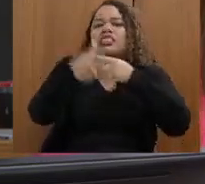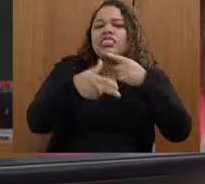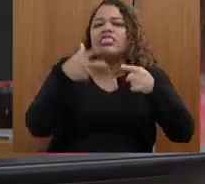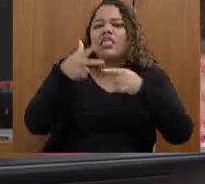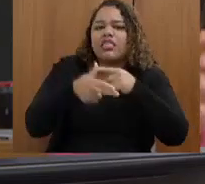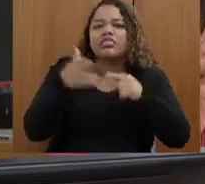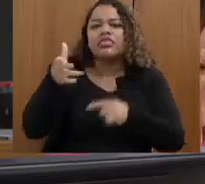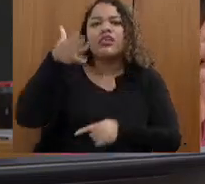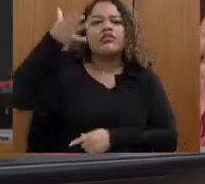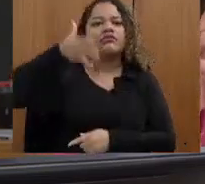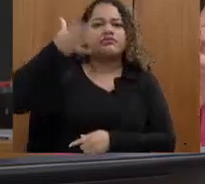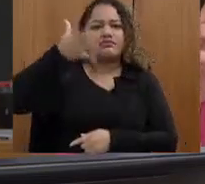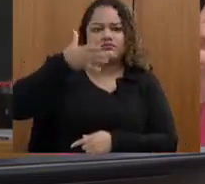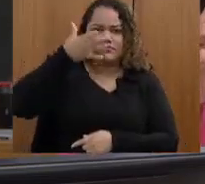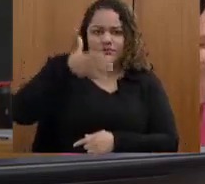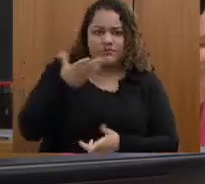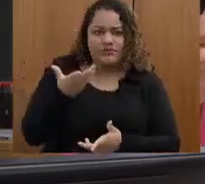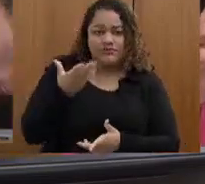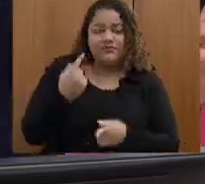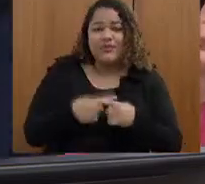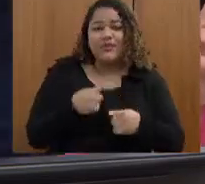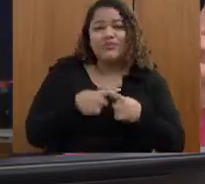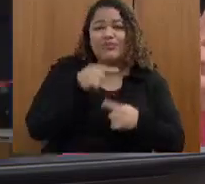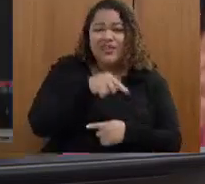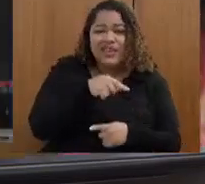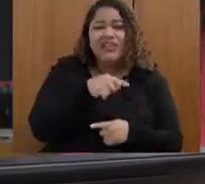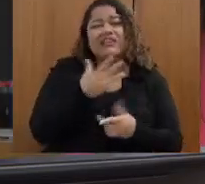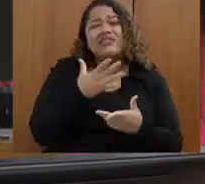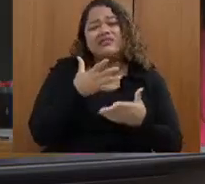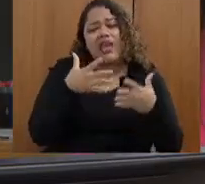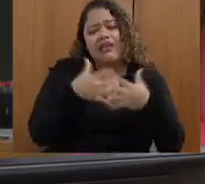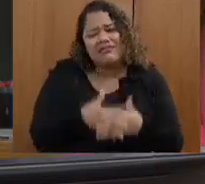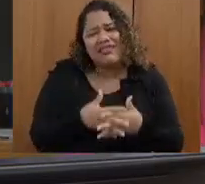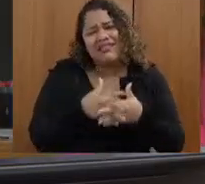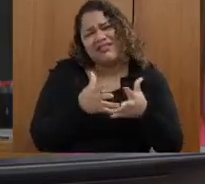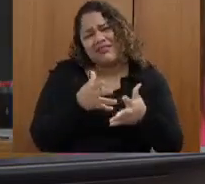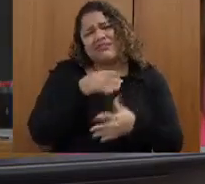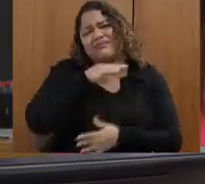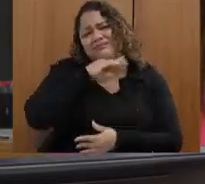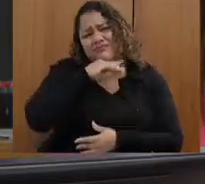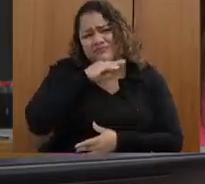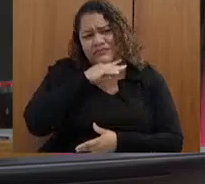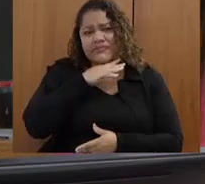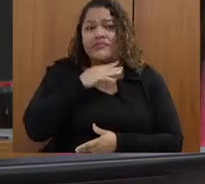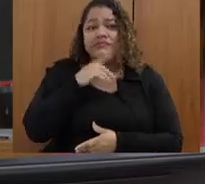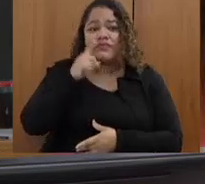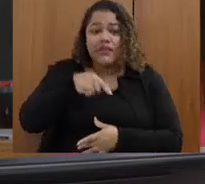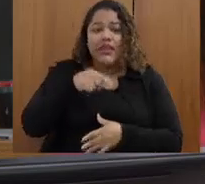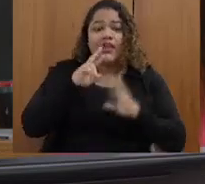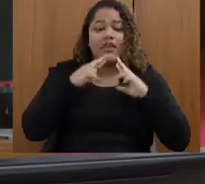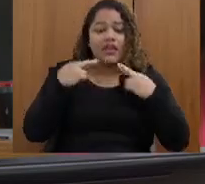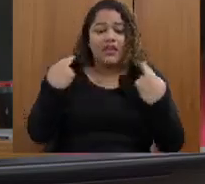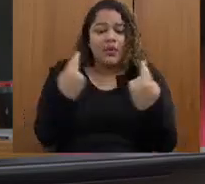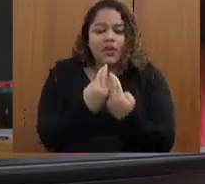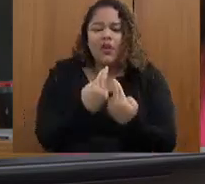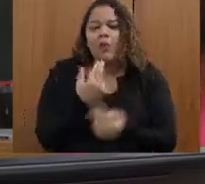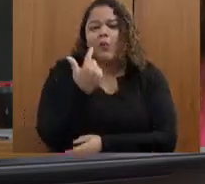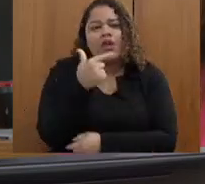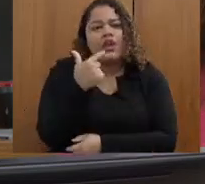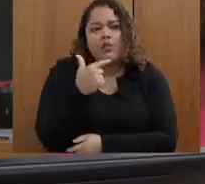com falas ela gera uma dificuldade né na dinâmica essa é uma reunião que ela não tem participação